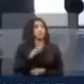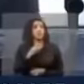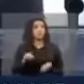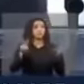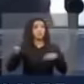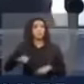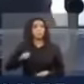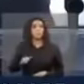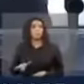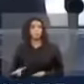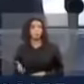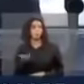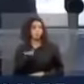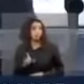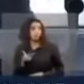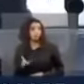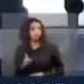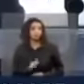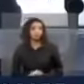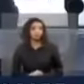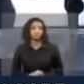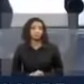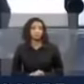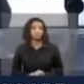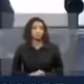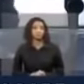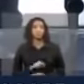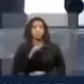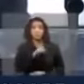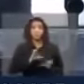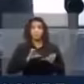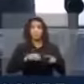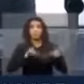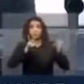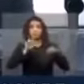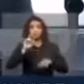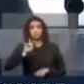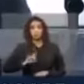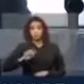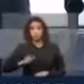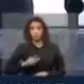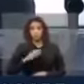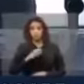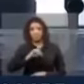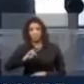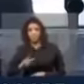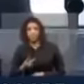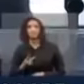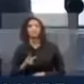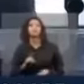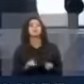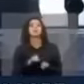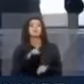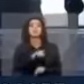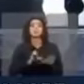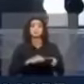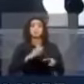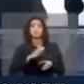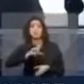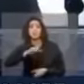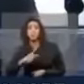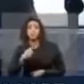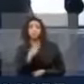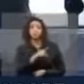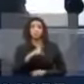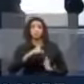abortamento e que, inclusive, tramita na Comissão de Direitos Humanos e Legislação Participativa do Senado Federal